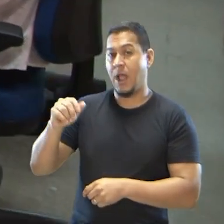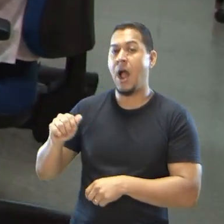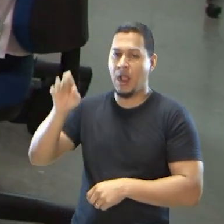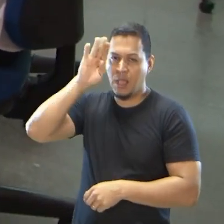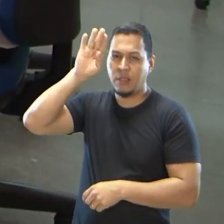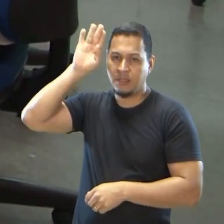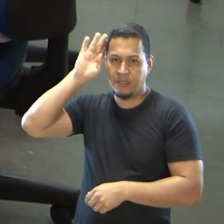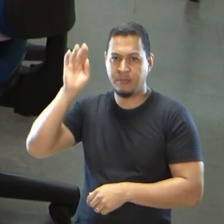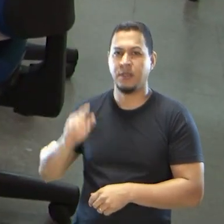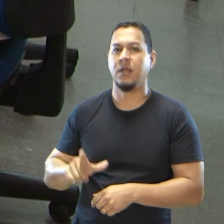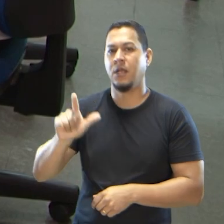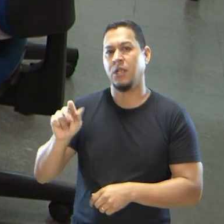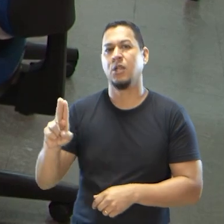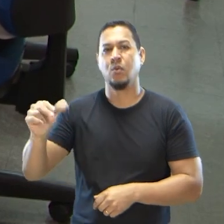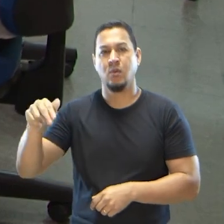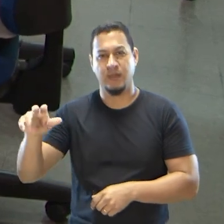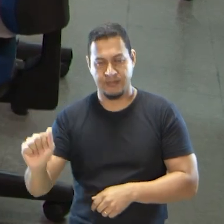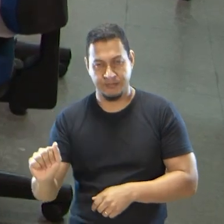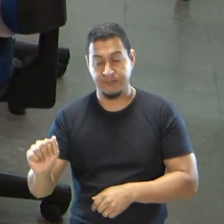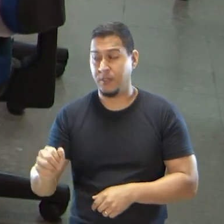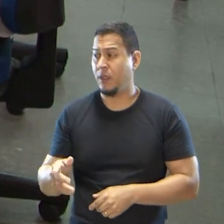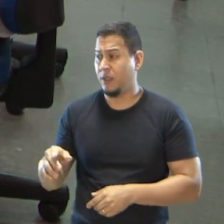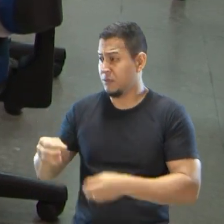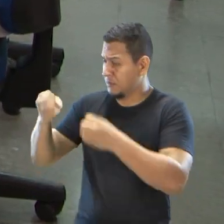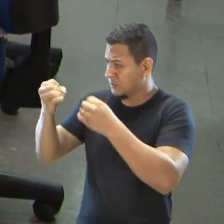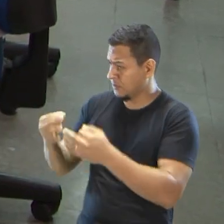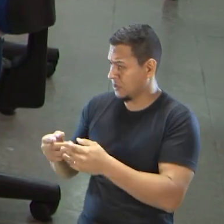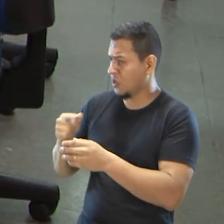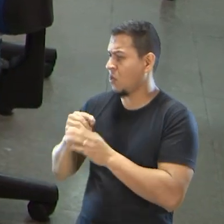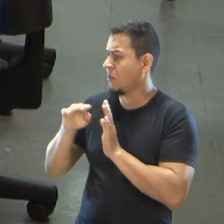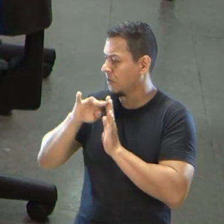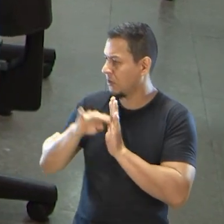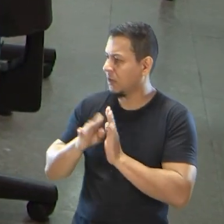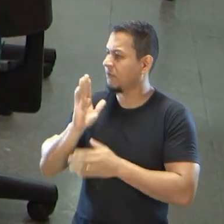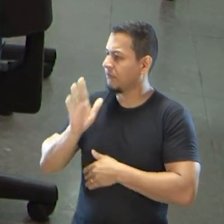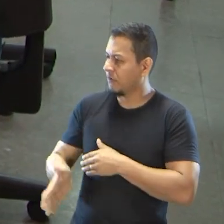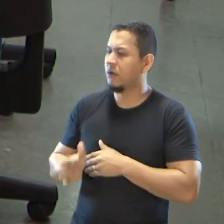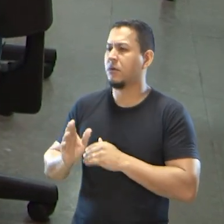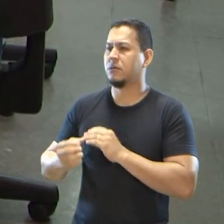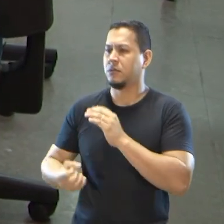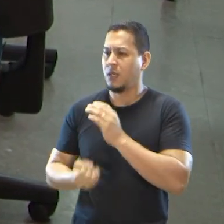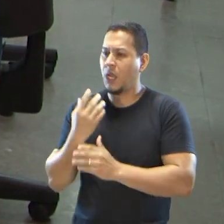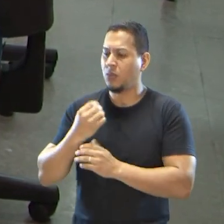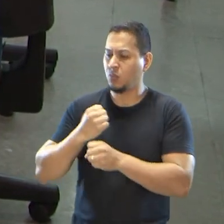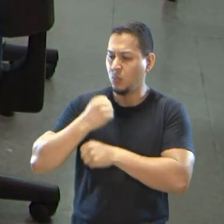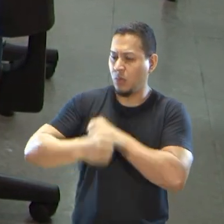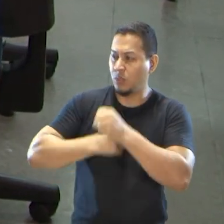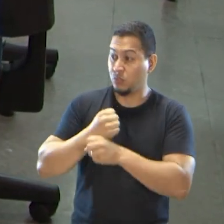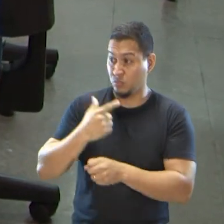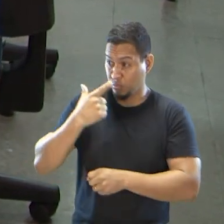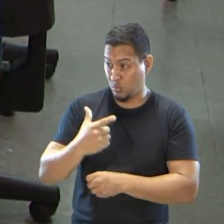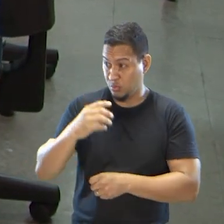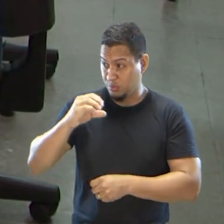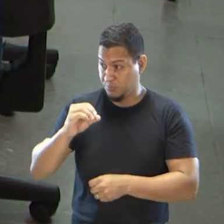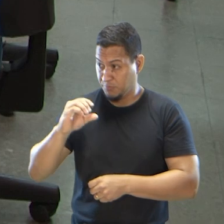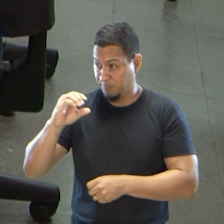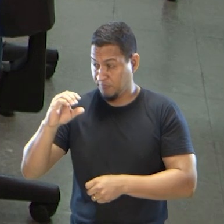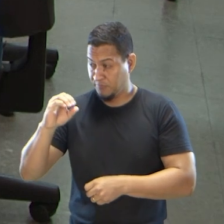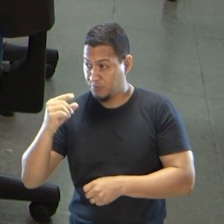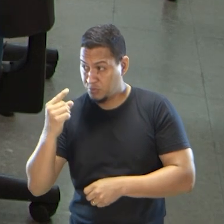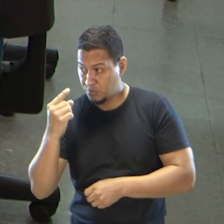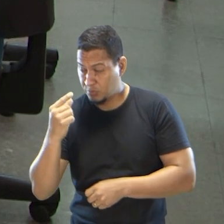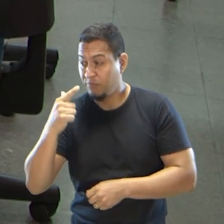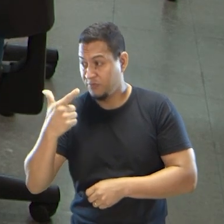Professora, como você falou, o programa é novo, né? Foi criado em 2021. Sim. Mas foi